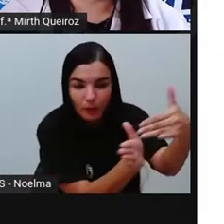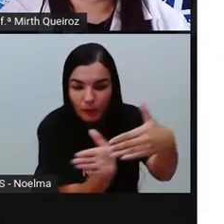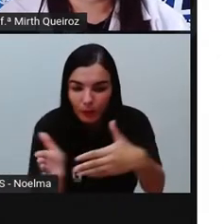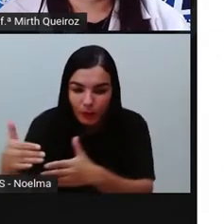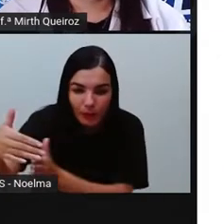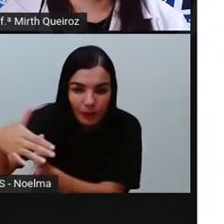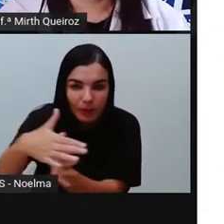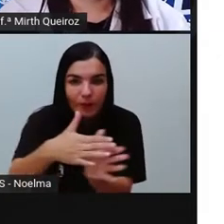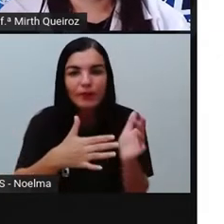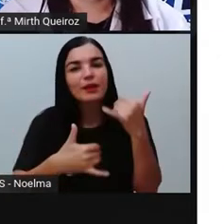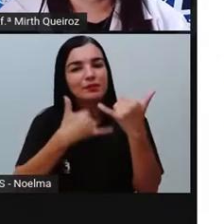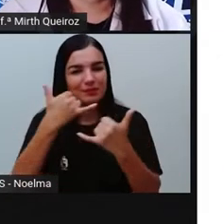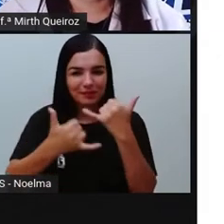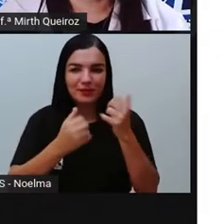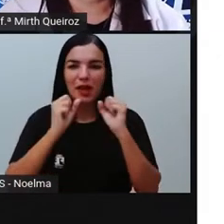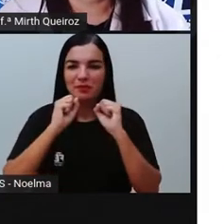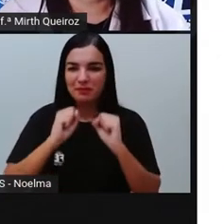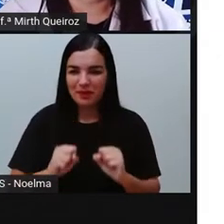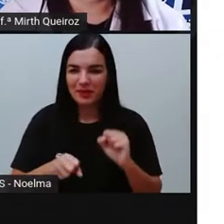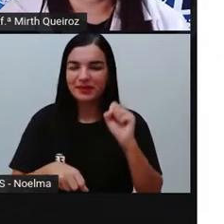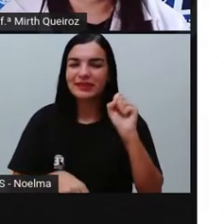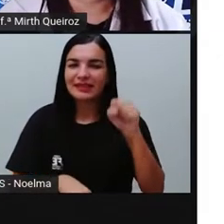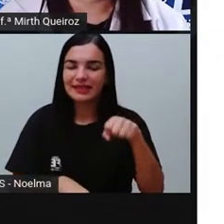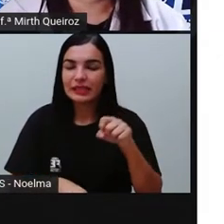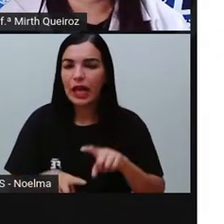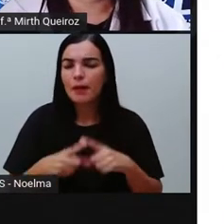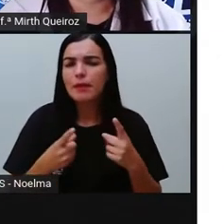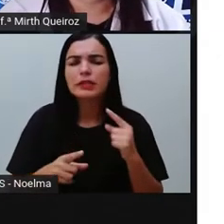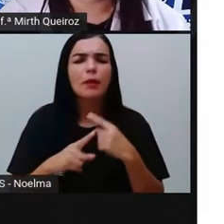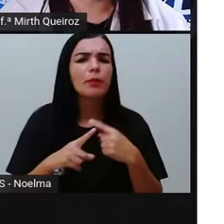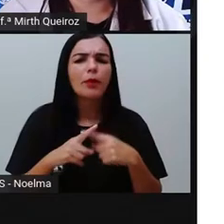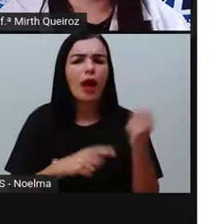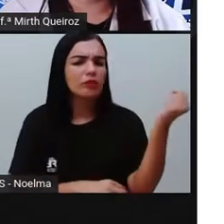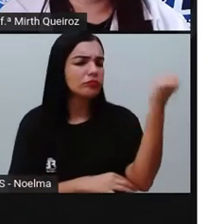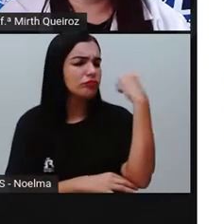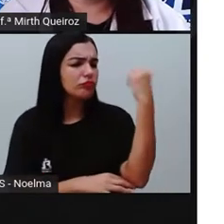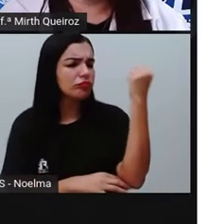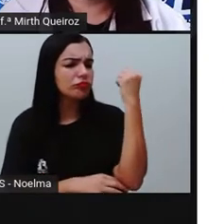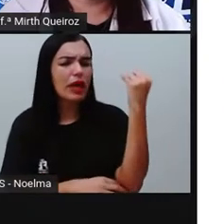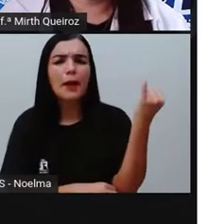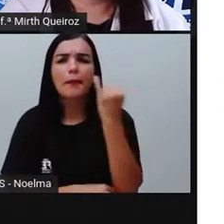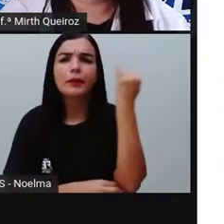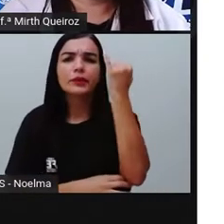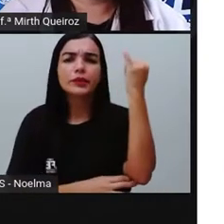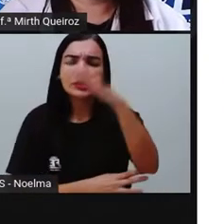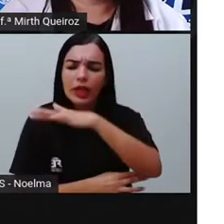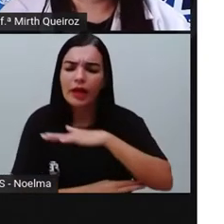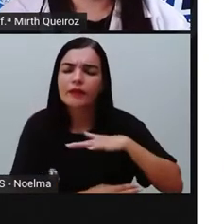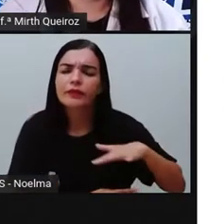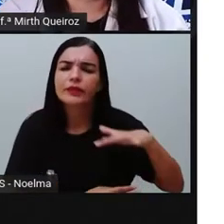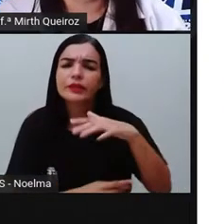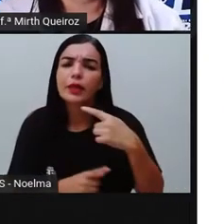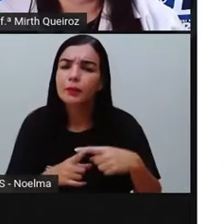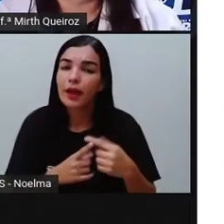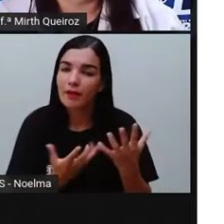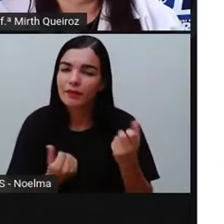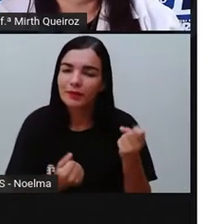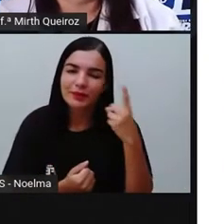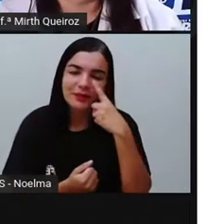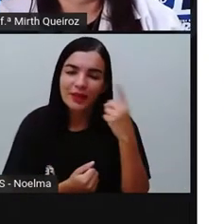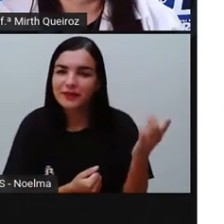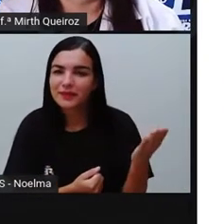podem fazer. Mas por que que a atividade física é tão importante na infância? Vamos ver?